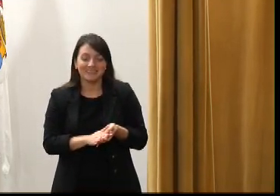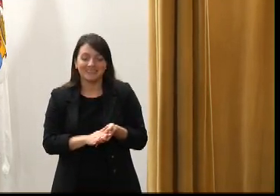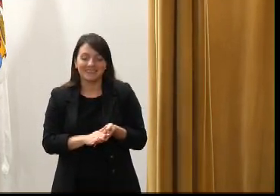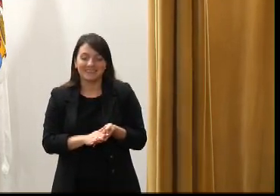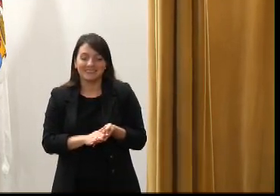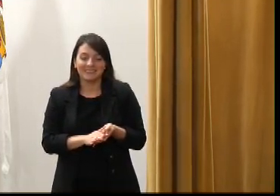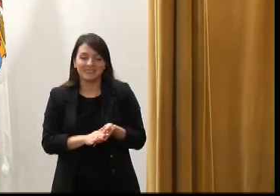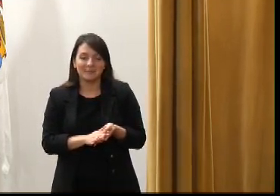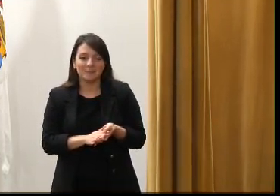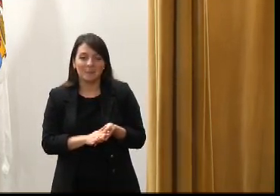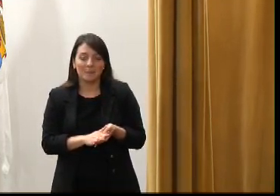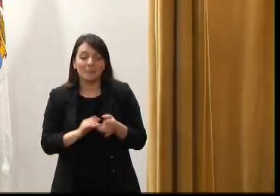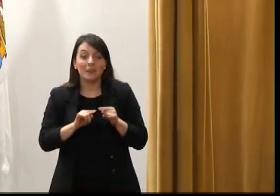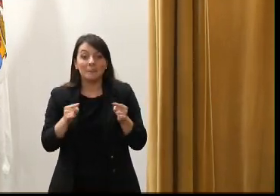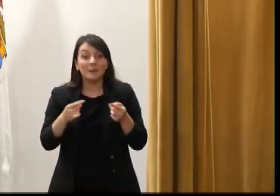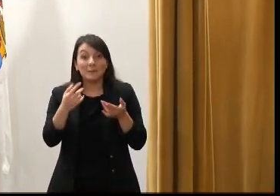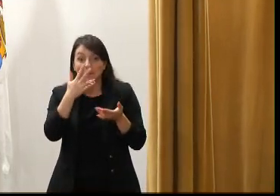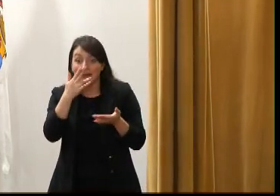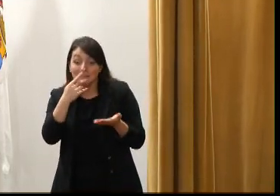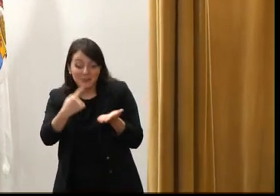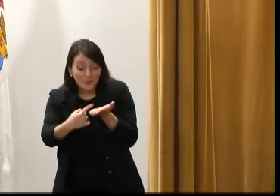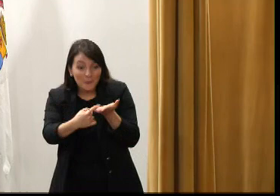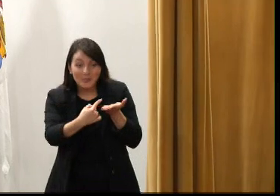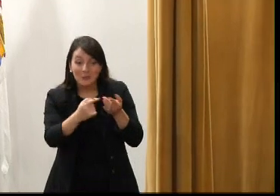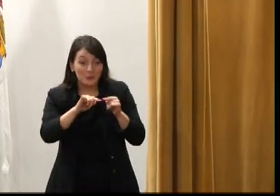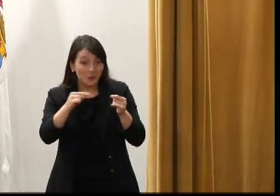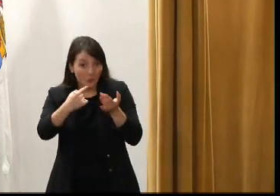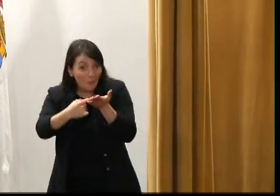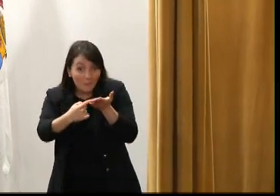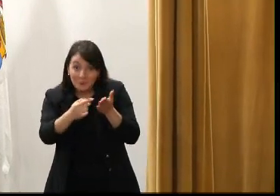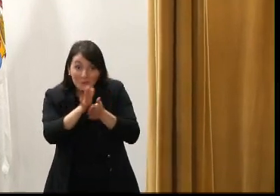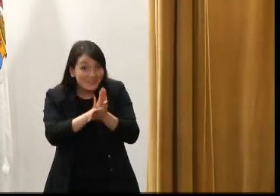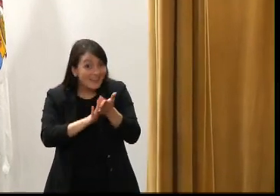nós estivéssemos combinados e não o fizemos...